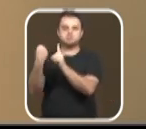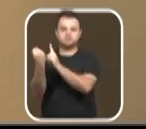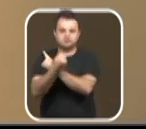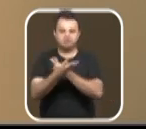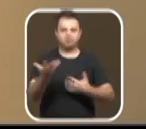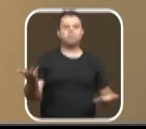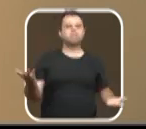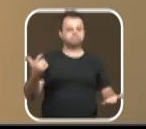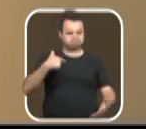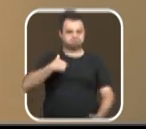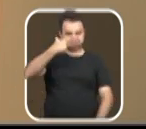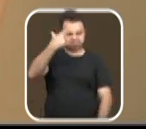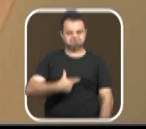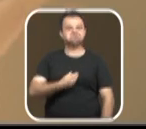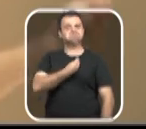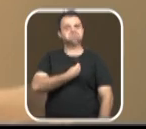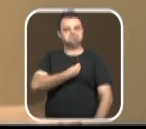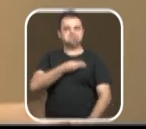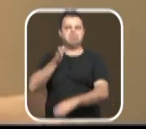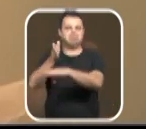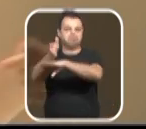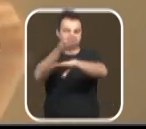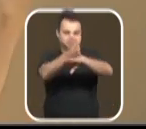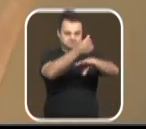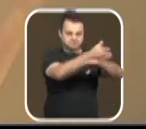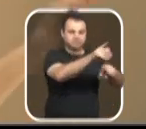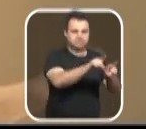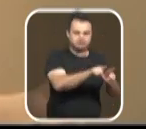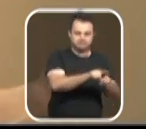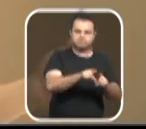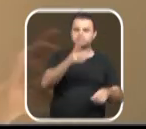espaço social e ela também tem que lidar com o outro,